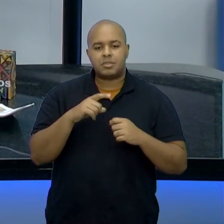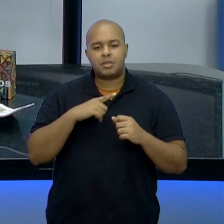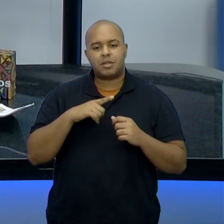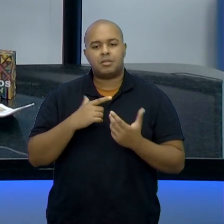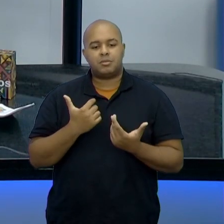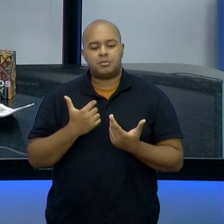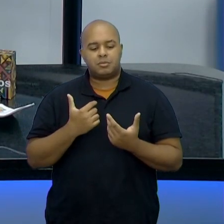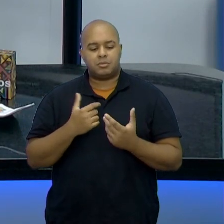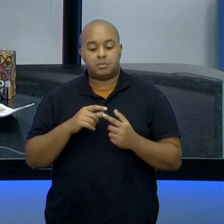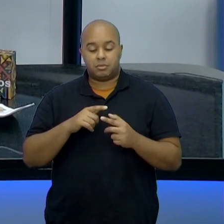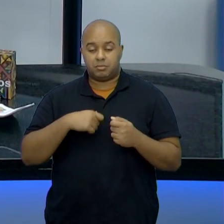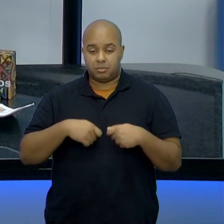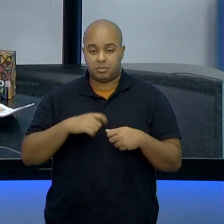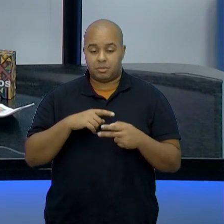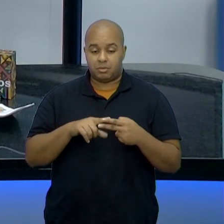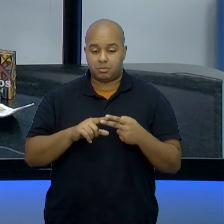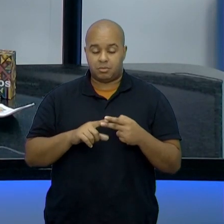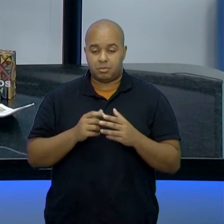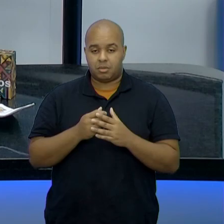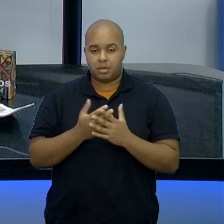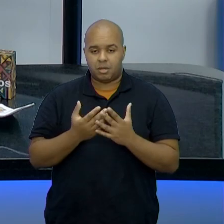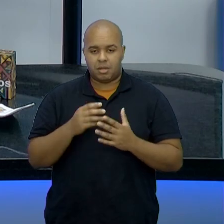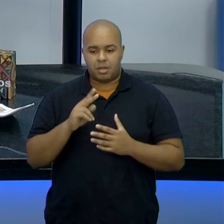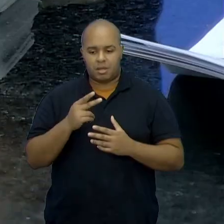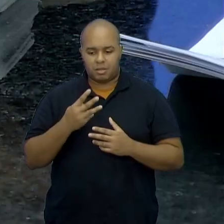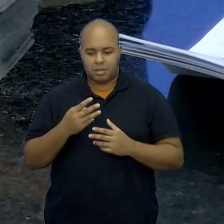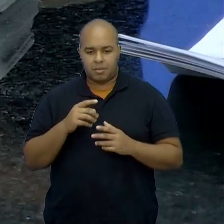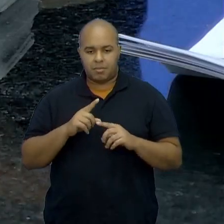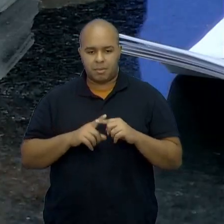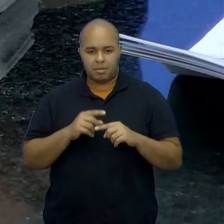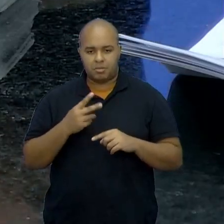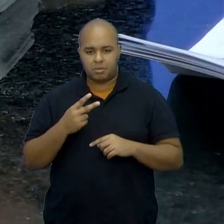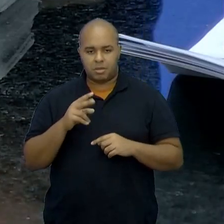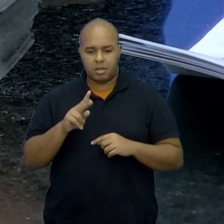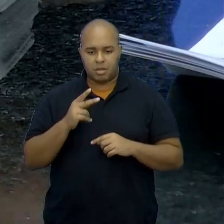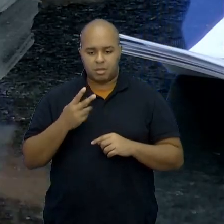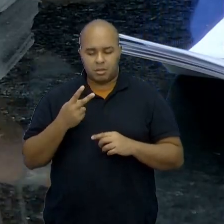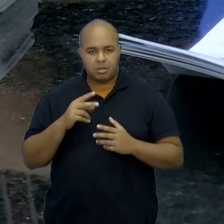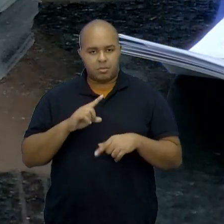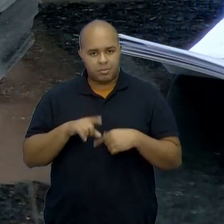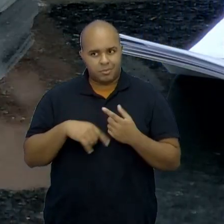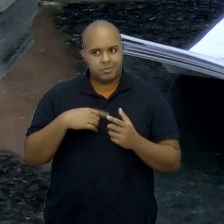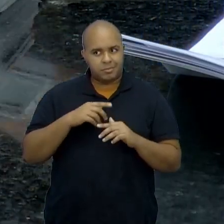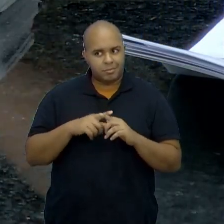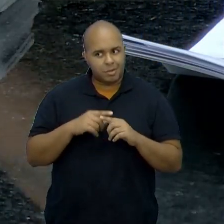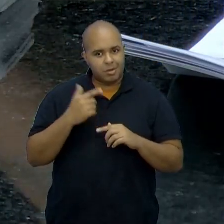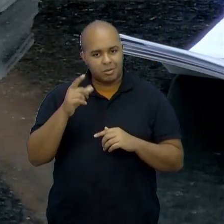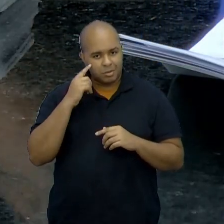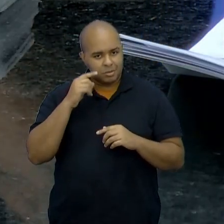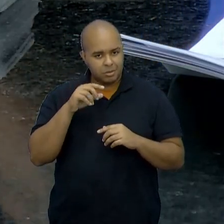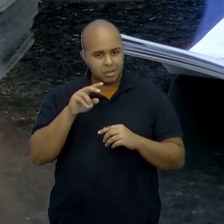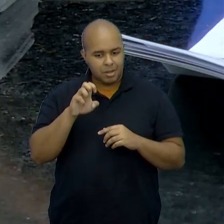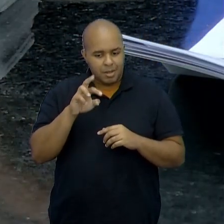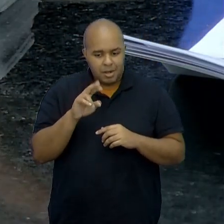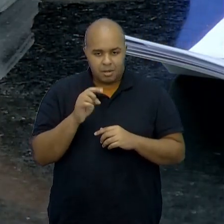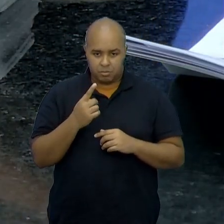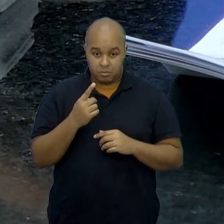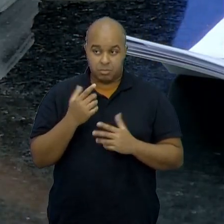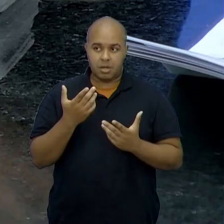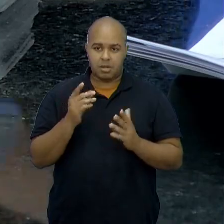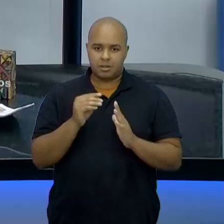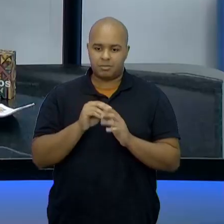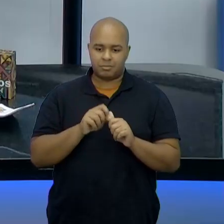ter 2 cartas de Era 3, mais 2 cartas de Era 2 e mais 2 cartas de Era 1.